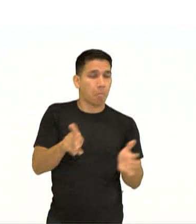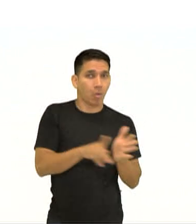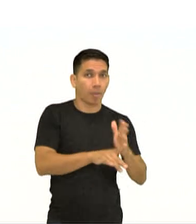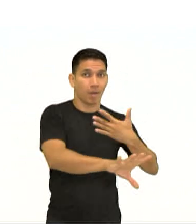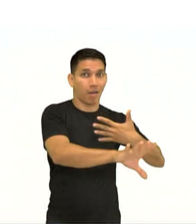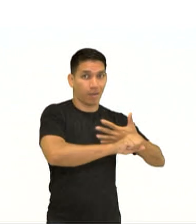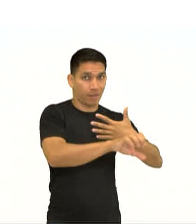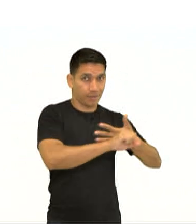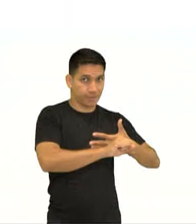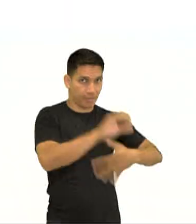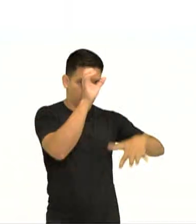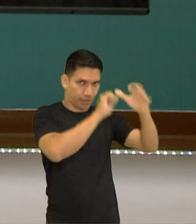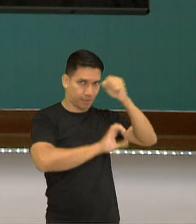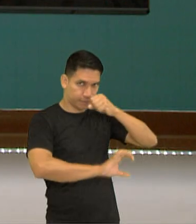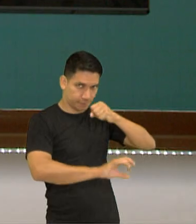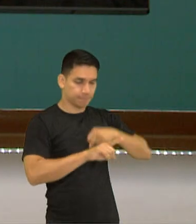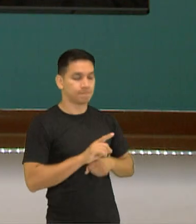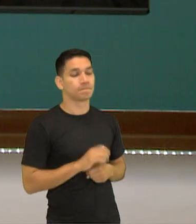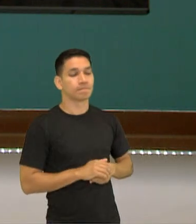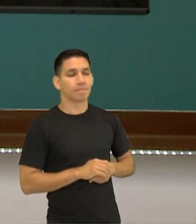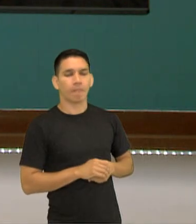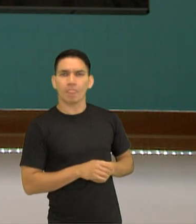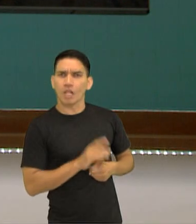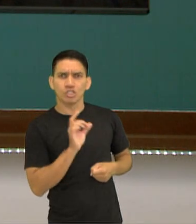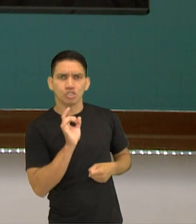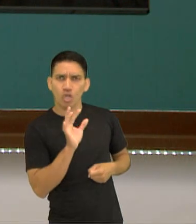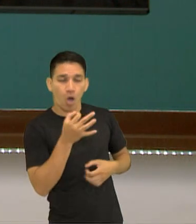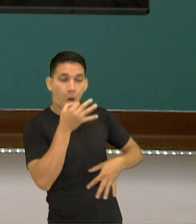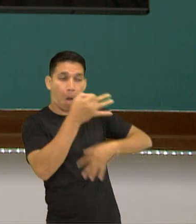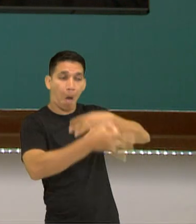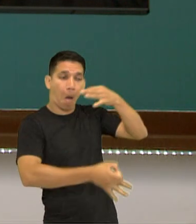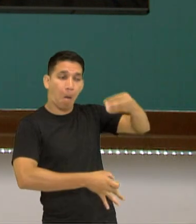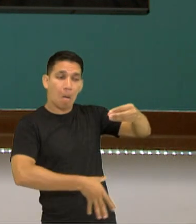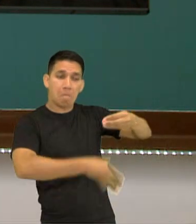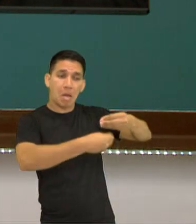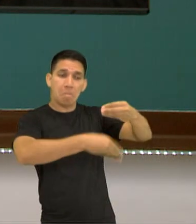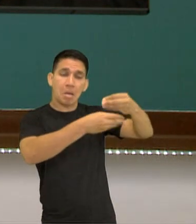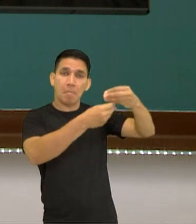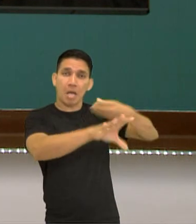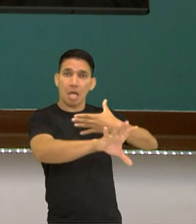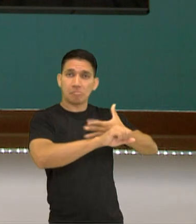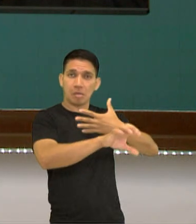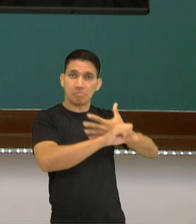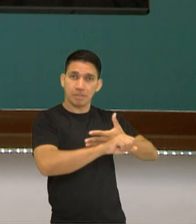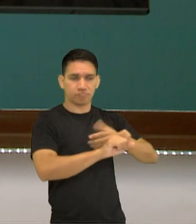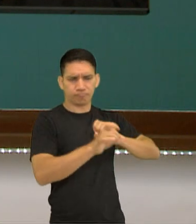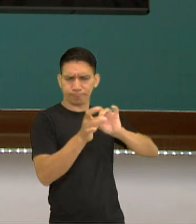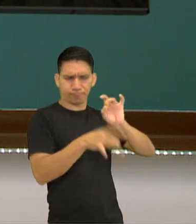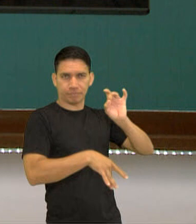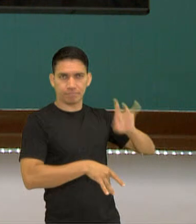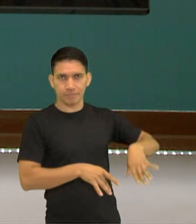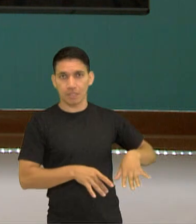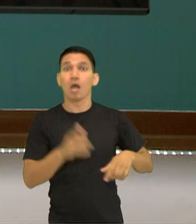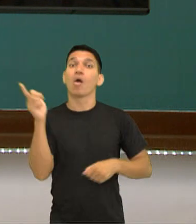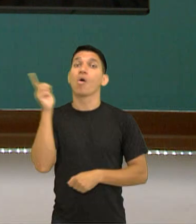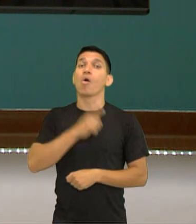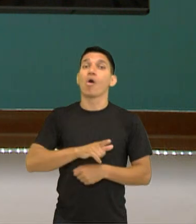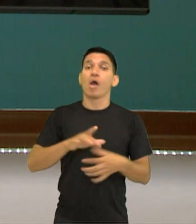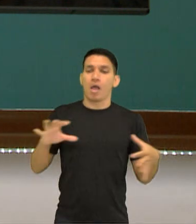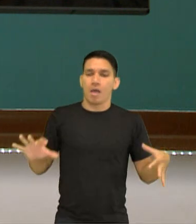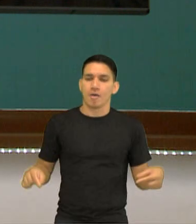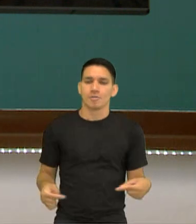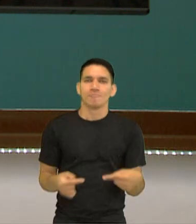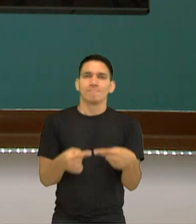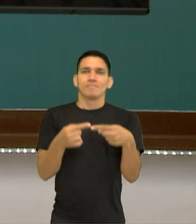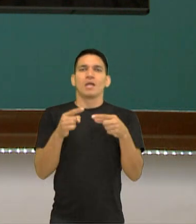nossos sentidos, ou seja, da mera opinião baseada nos sentidos, seria possível harmonizar